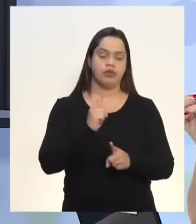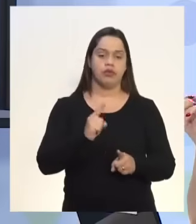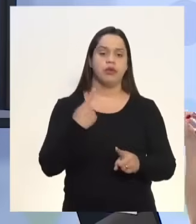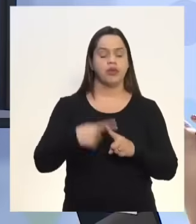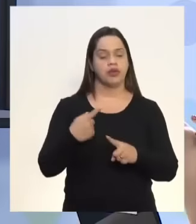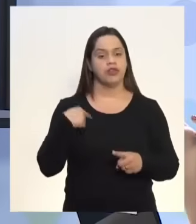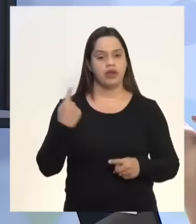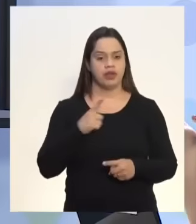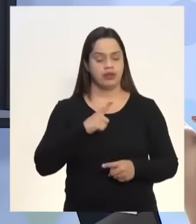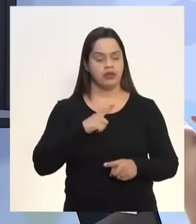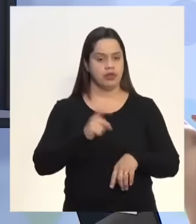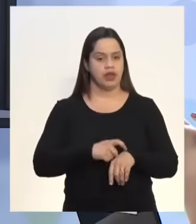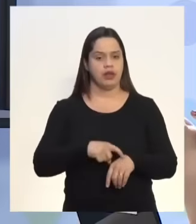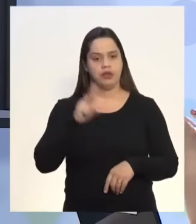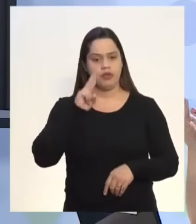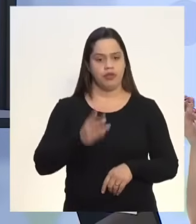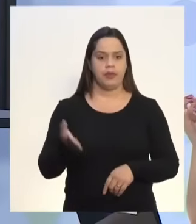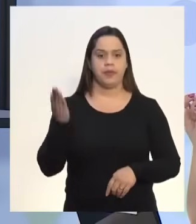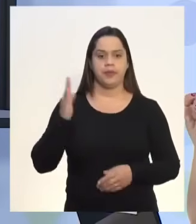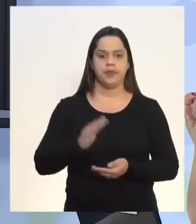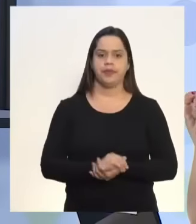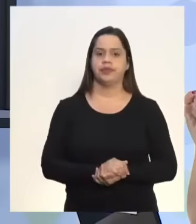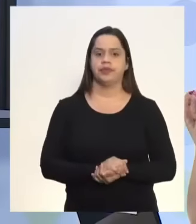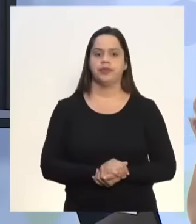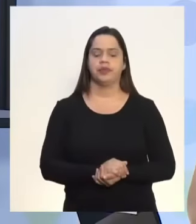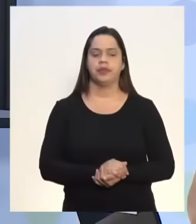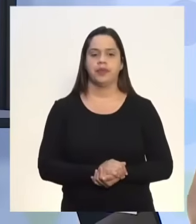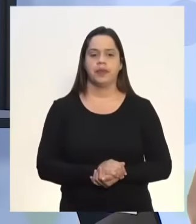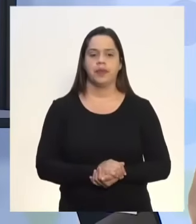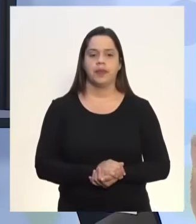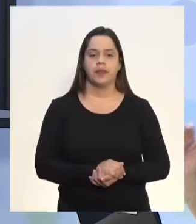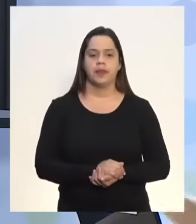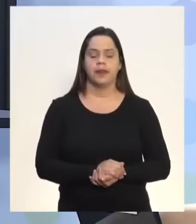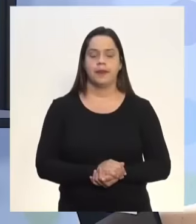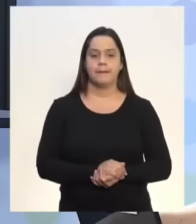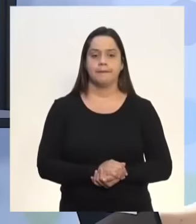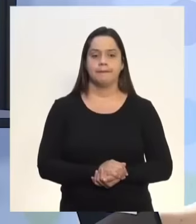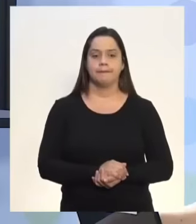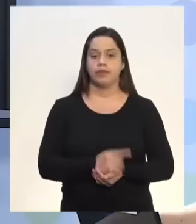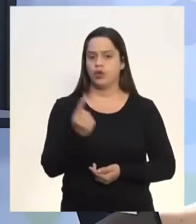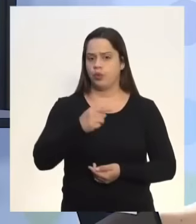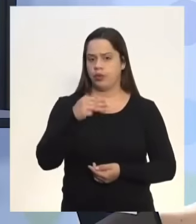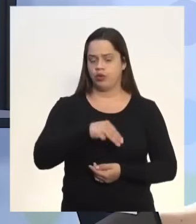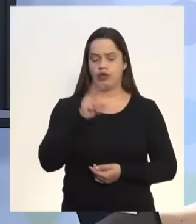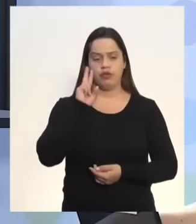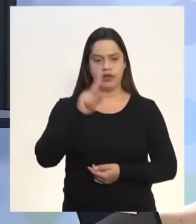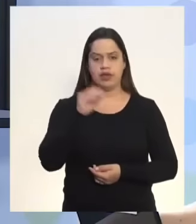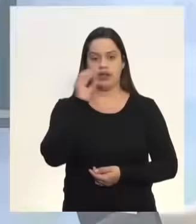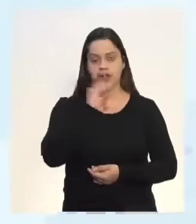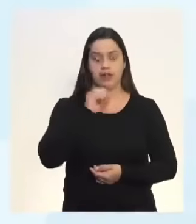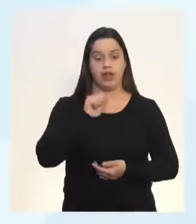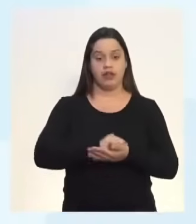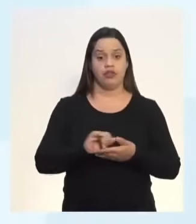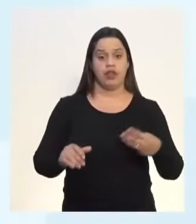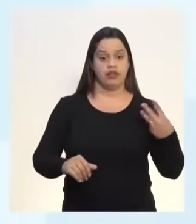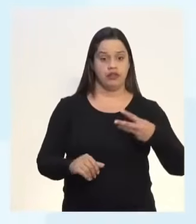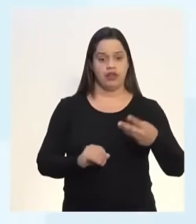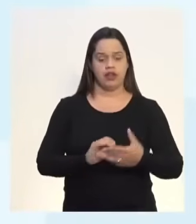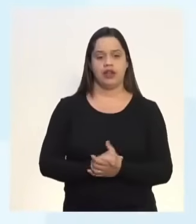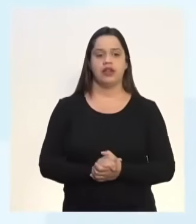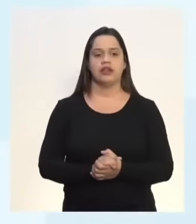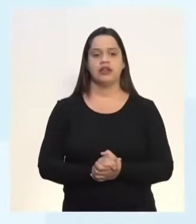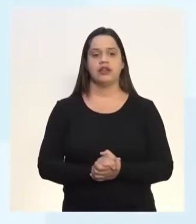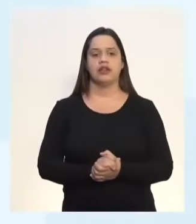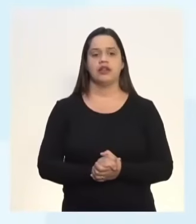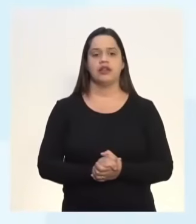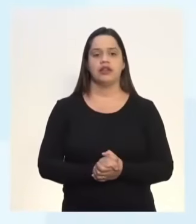pouquinho de tempo, eu vou colocar na telinha para vocês. Vamos ver se vocês conseguem responder rapidinho, 1 minutinho aí para vocês, que é a atividade 3. Na atividade